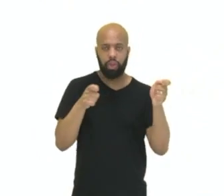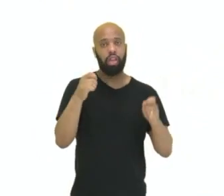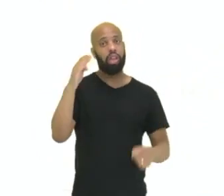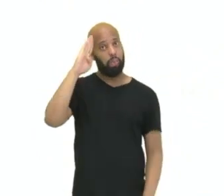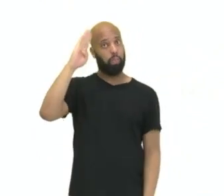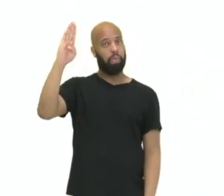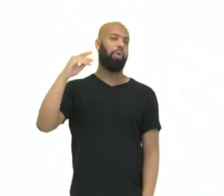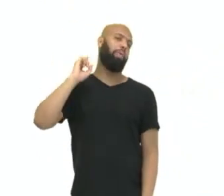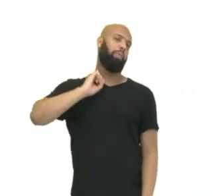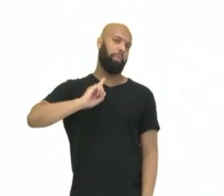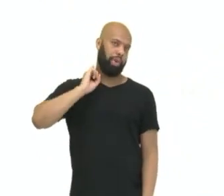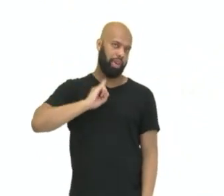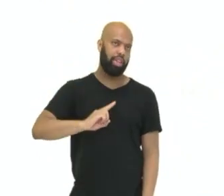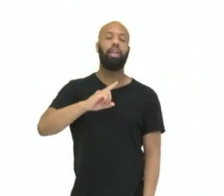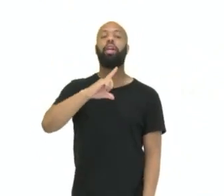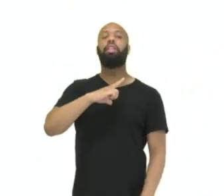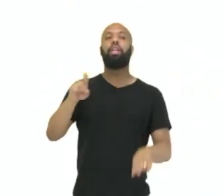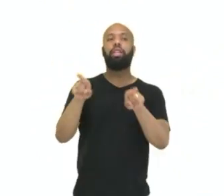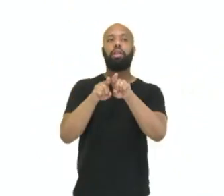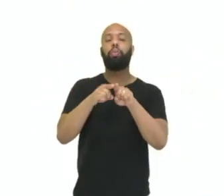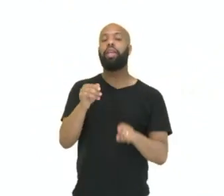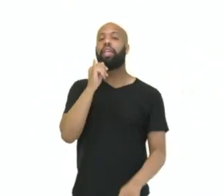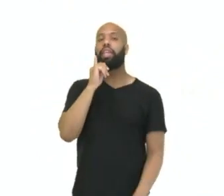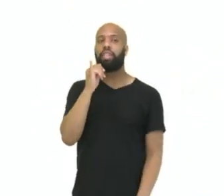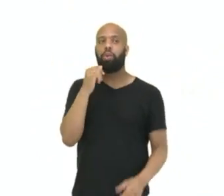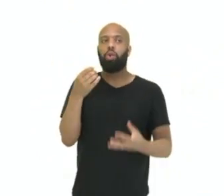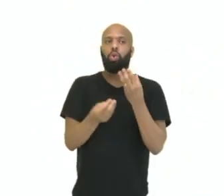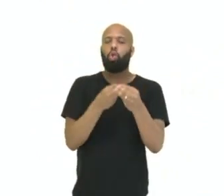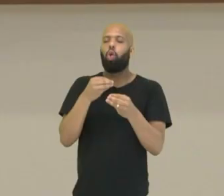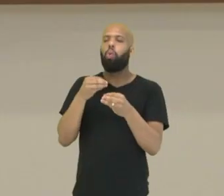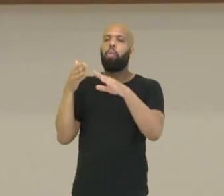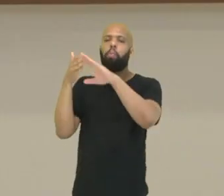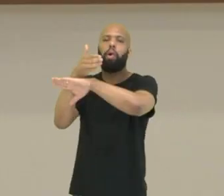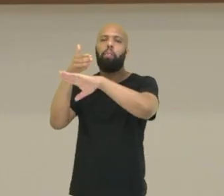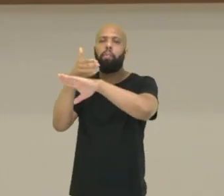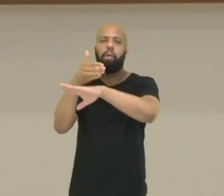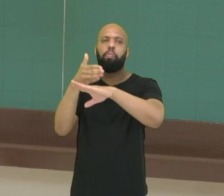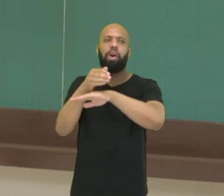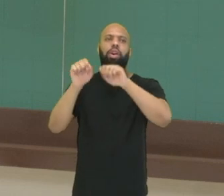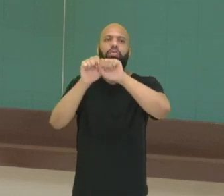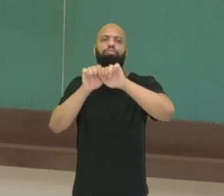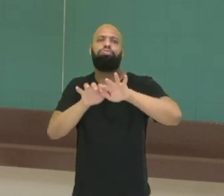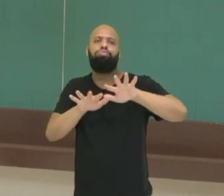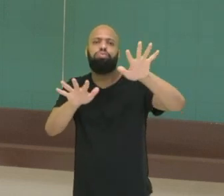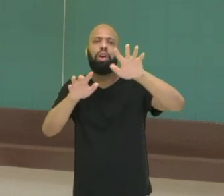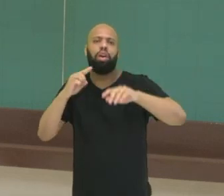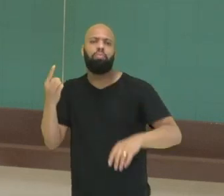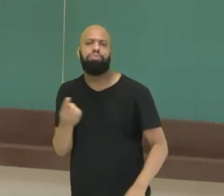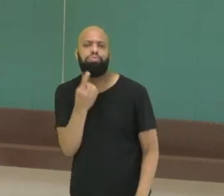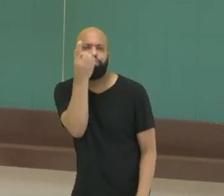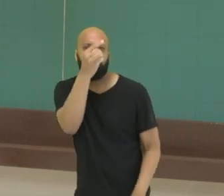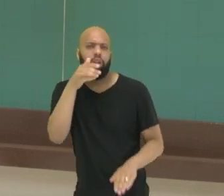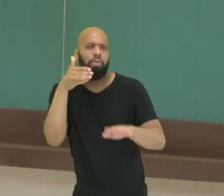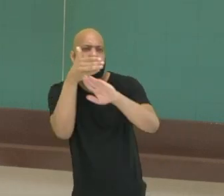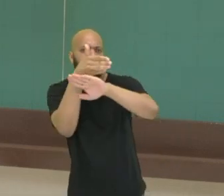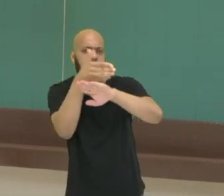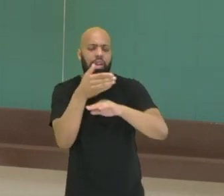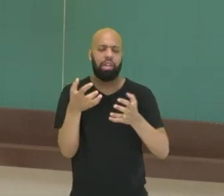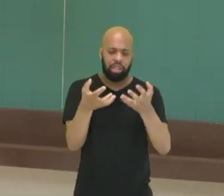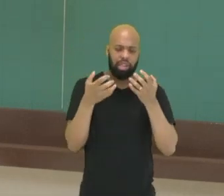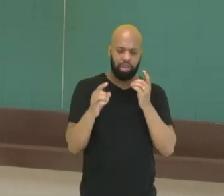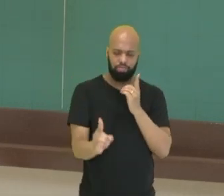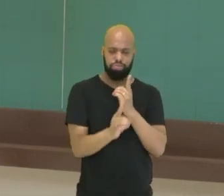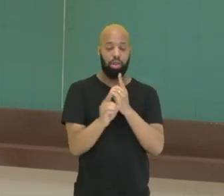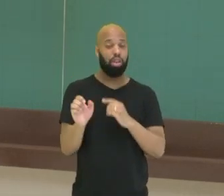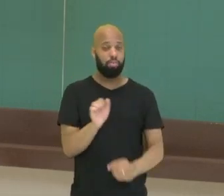Minas Gerais. E aí nós temos como exemplo dessa ocupação e desse avanço para o interior, na busca por pedras preciosas,